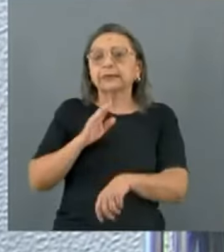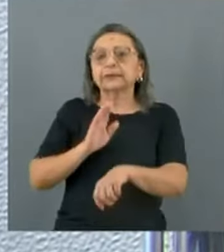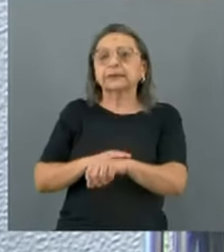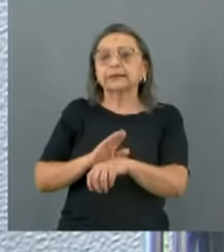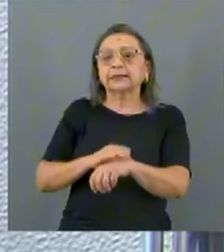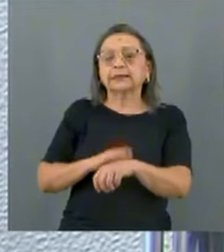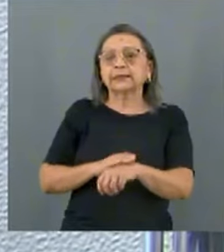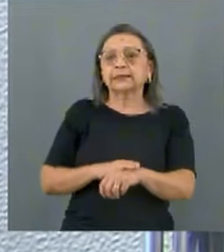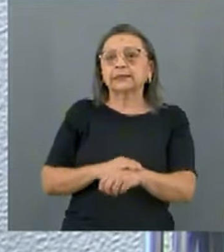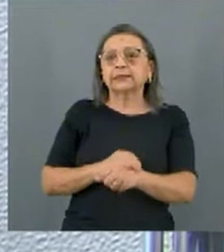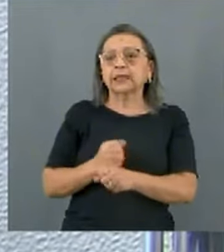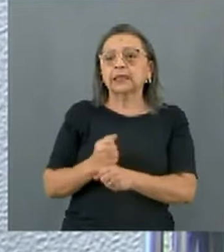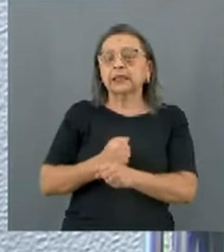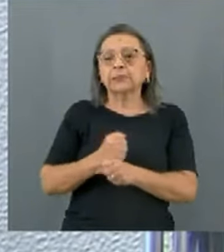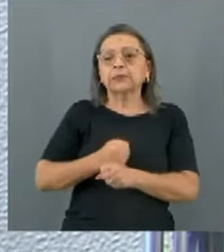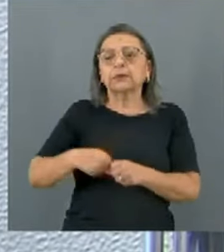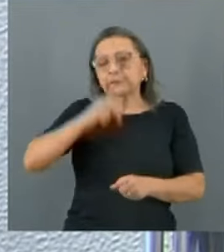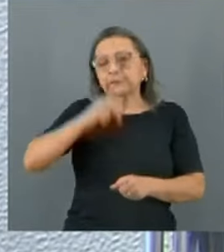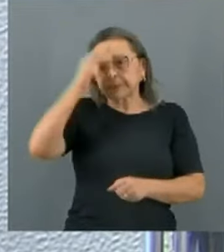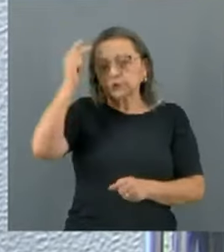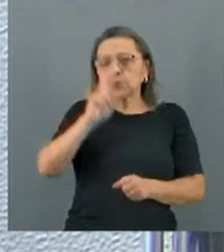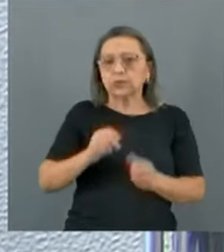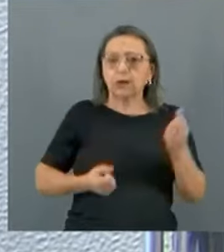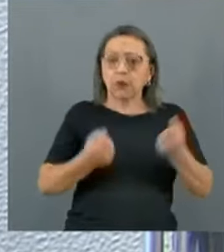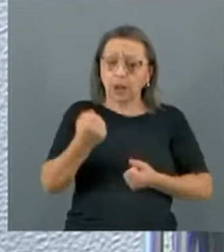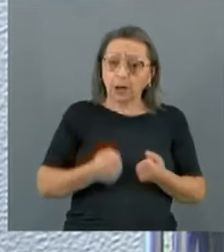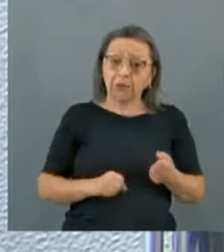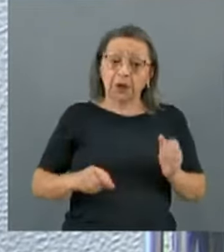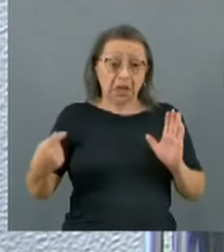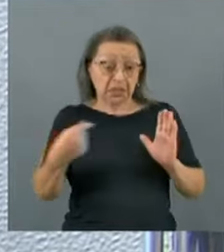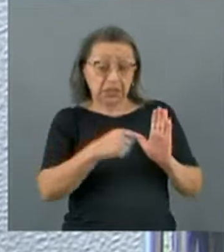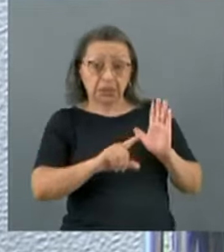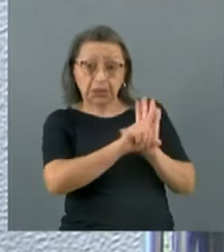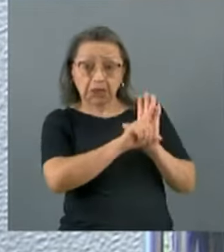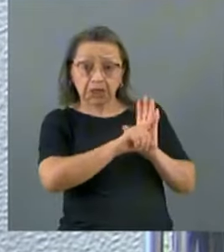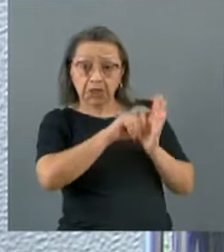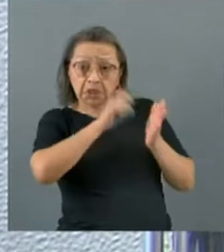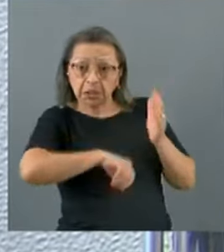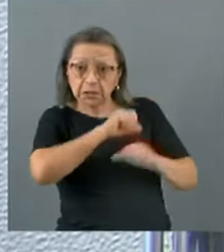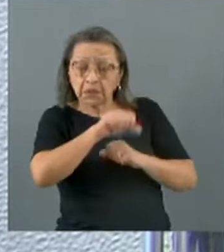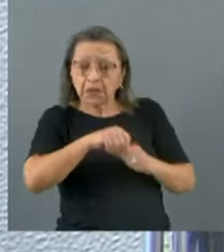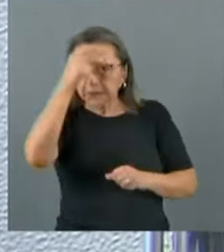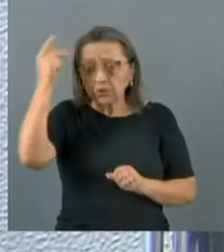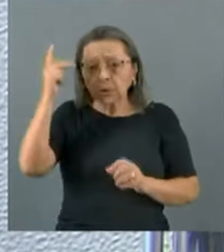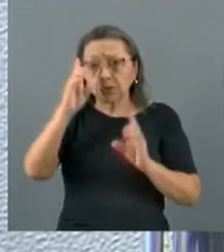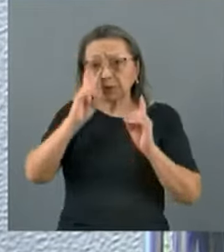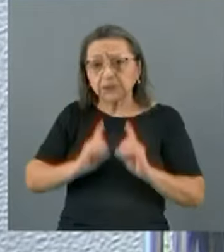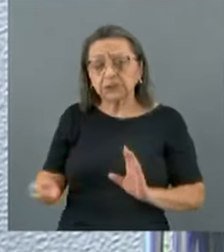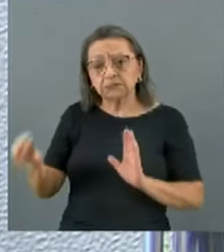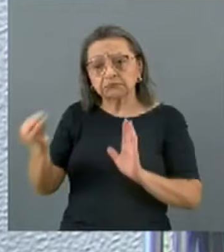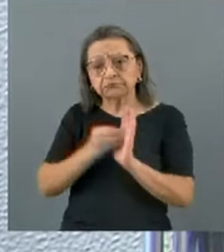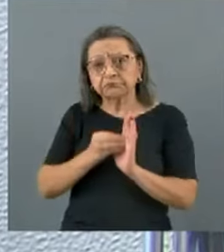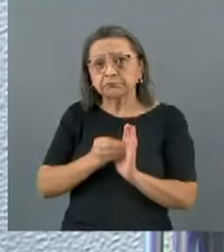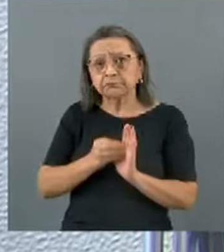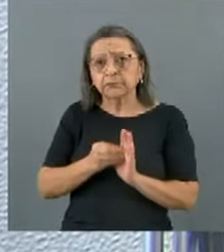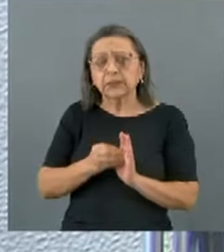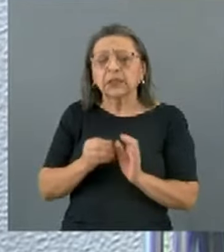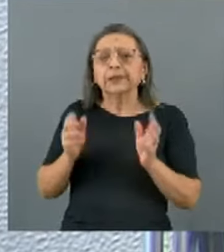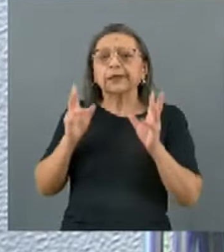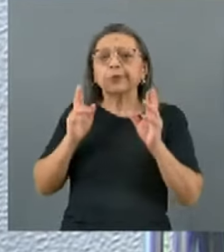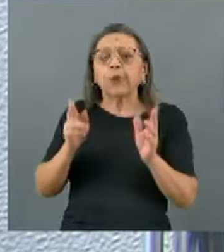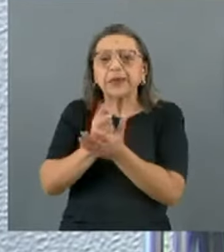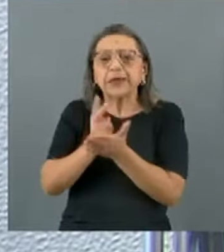pessoa pode ficar com o veículo. Na reforma tributária, as pessoas com deficiência estão inseridas juntamente com os